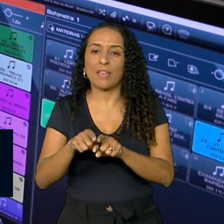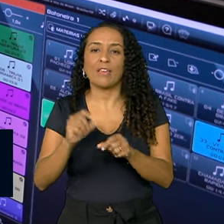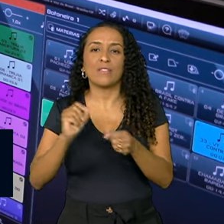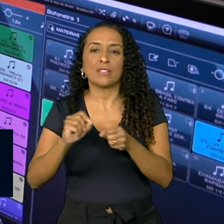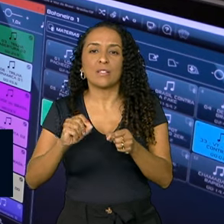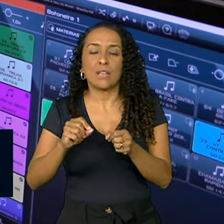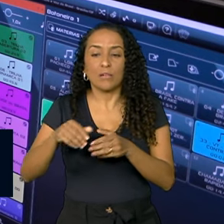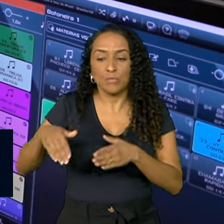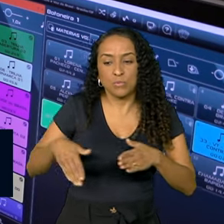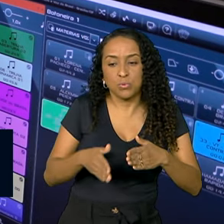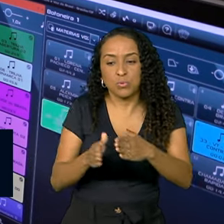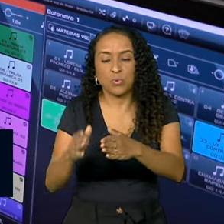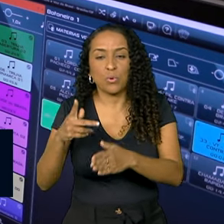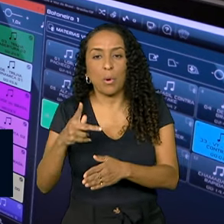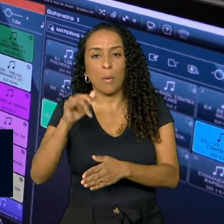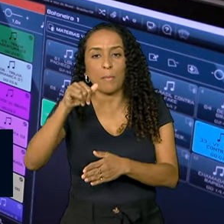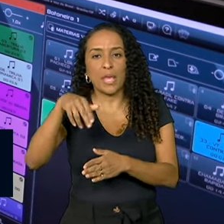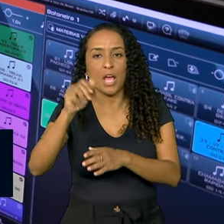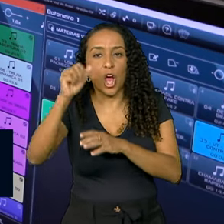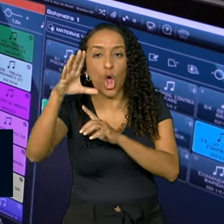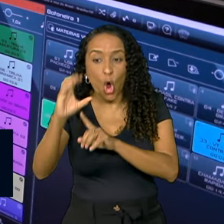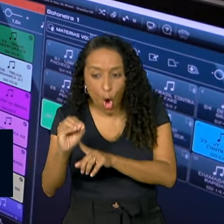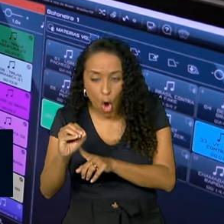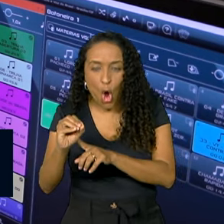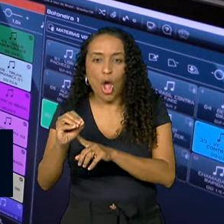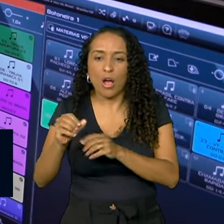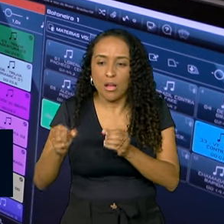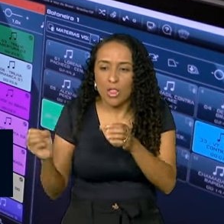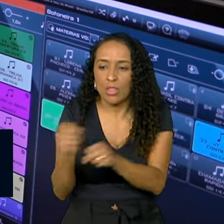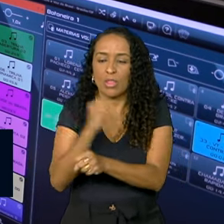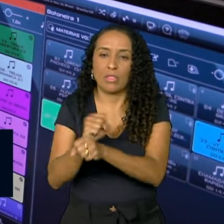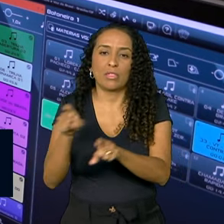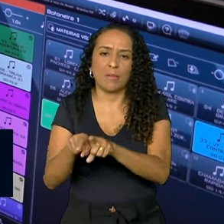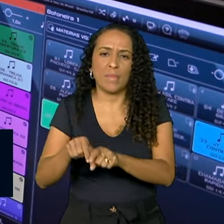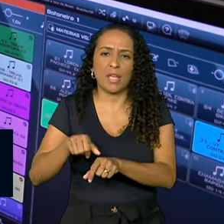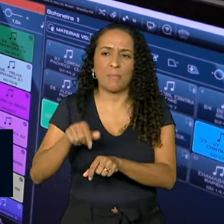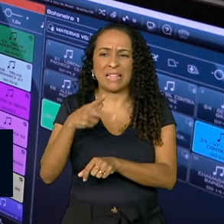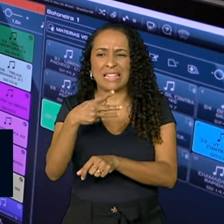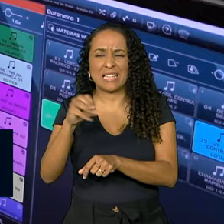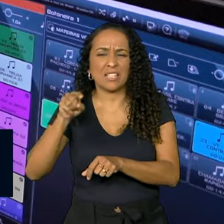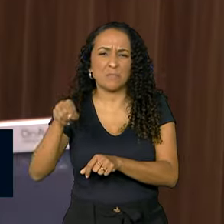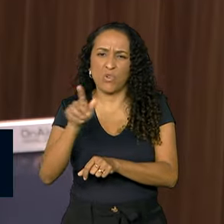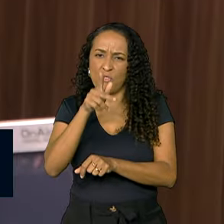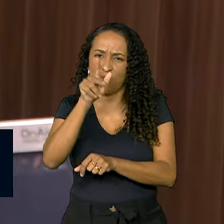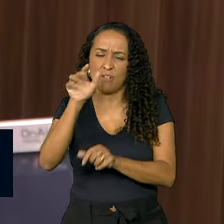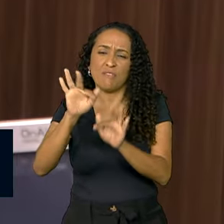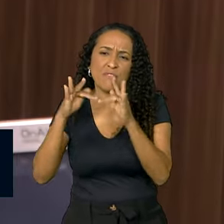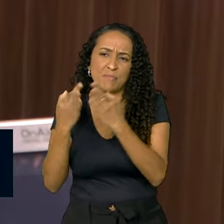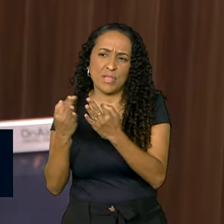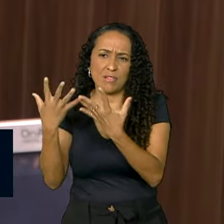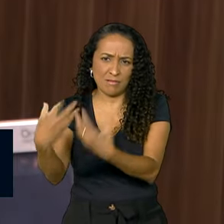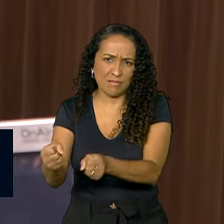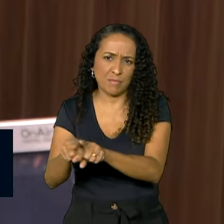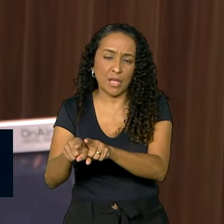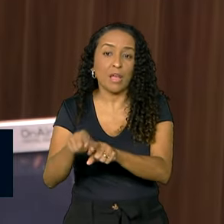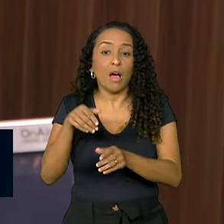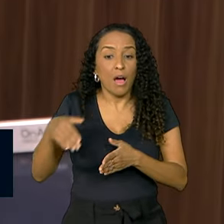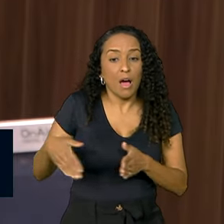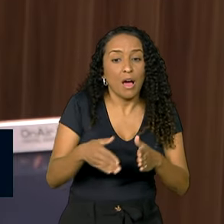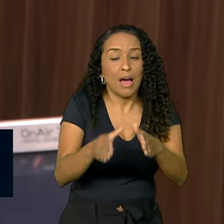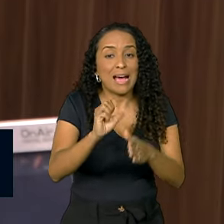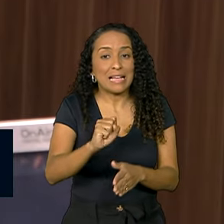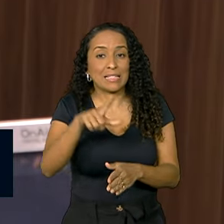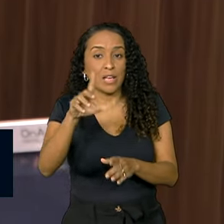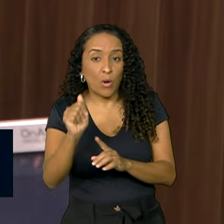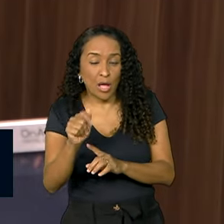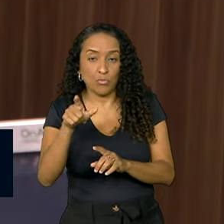a obra do ramaldo Piancó com atendendo aí mais 300.000 famílias o ramal do Salgado ele tem uma importância muito grande pro